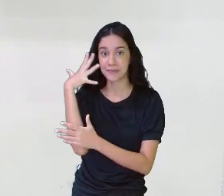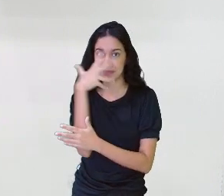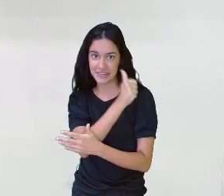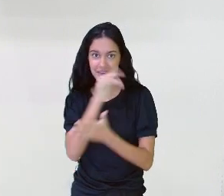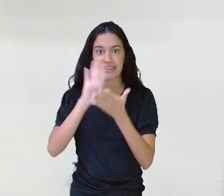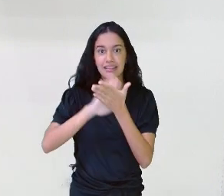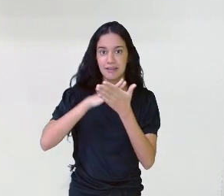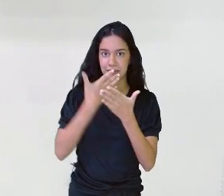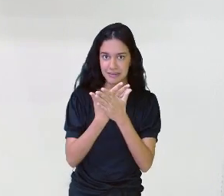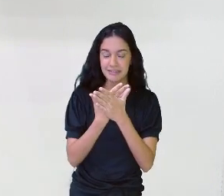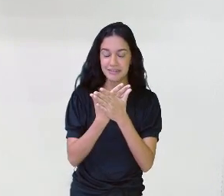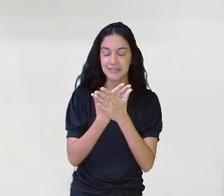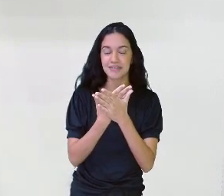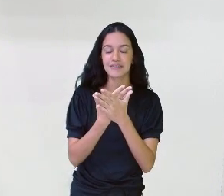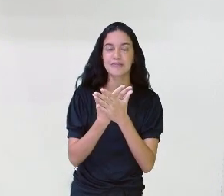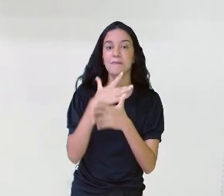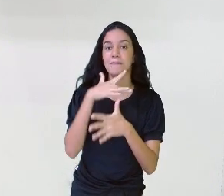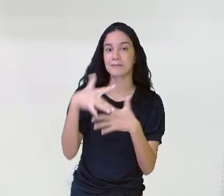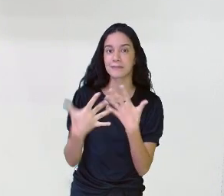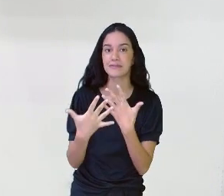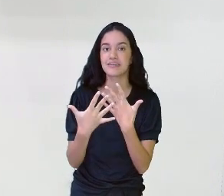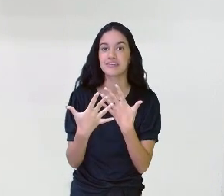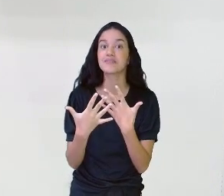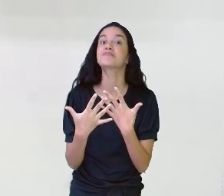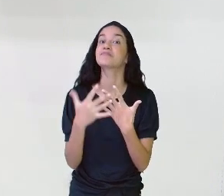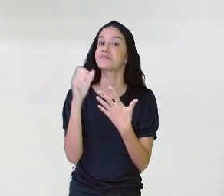de interpretação de Libras.